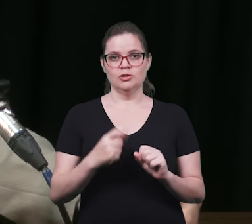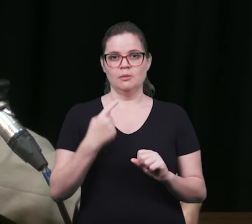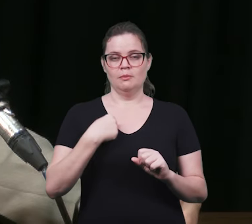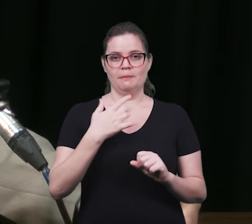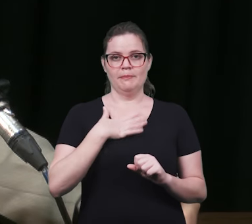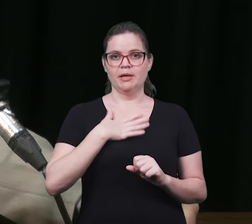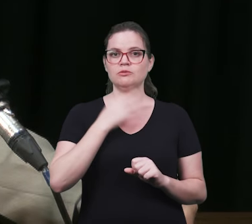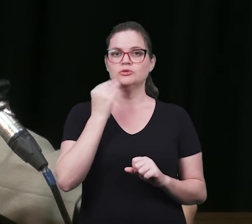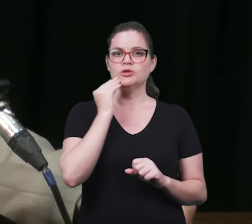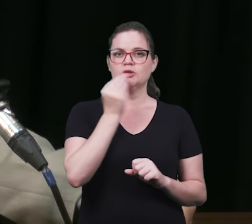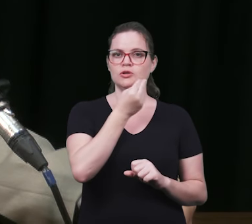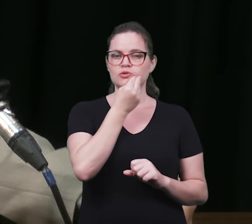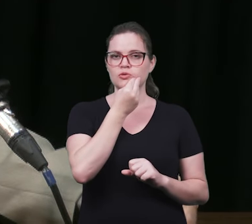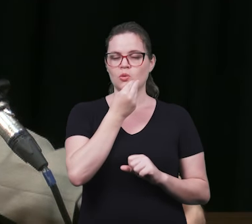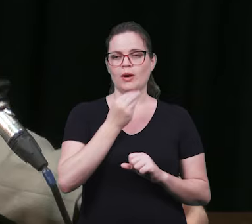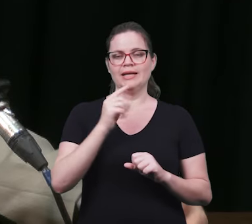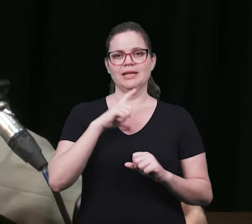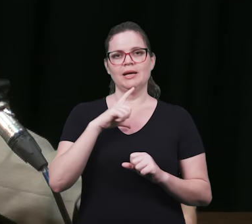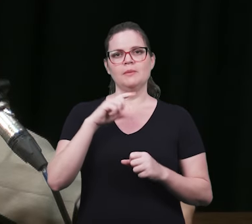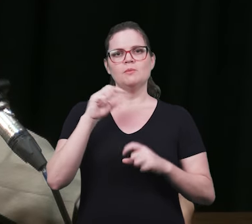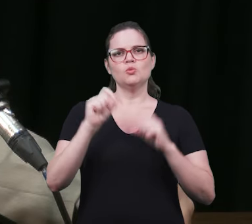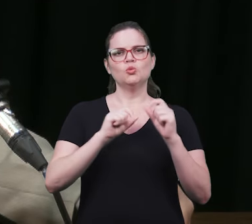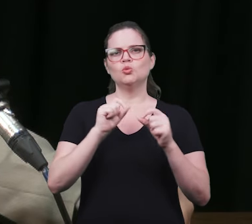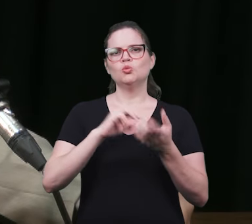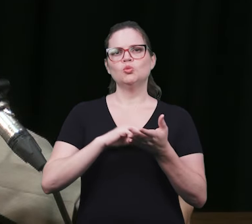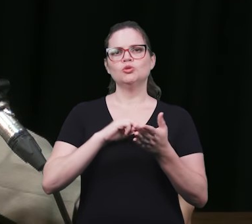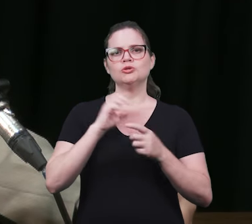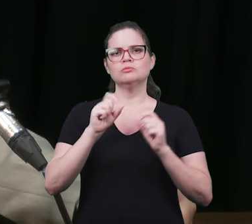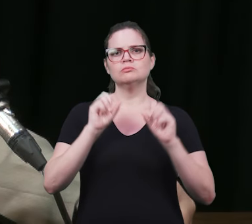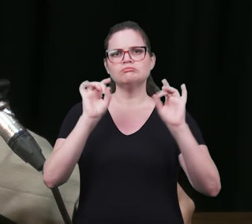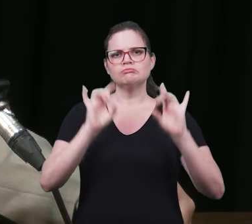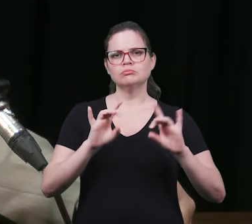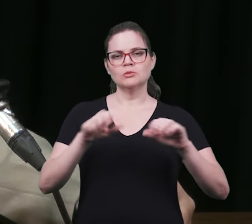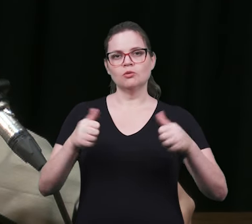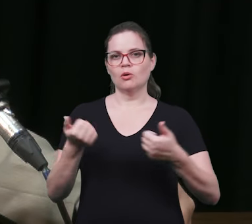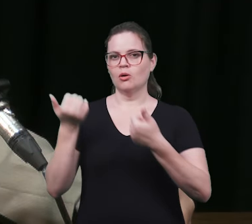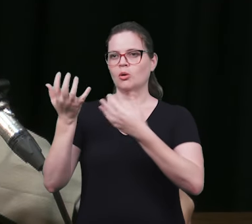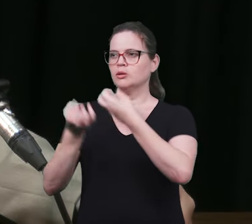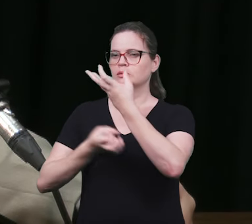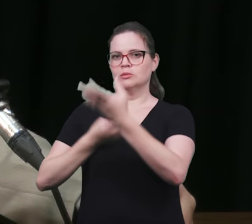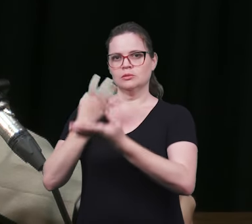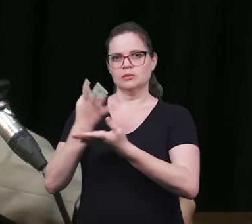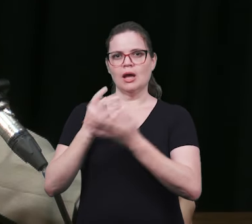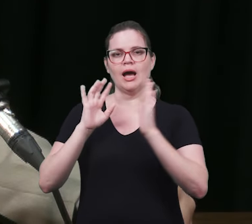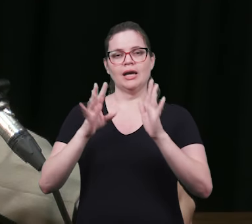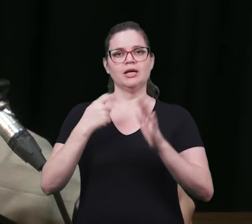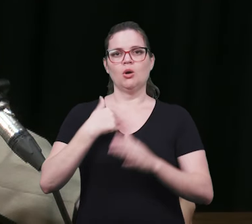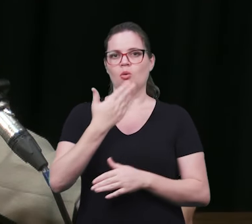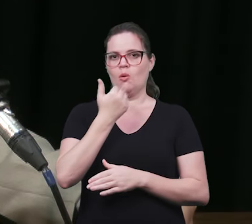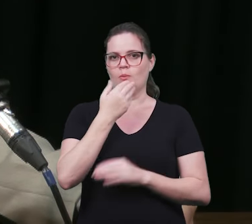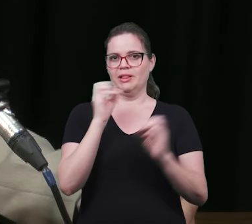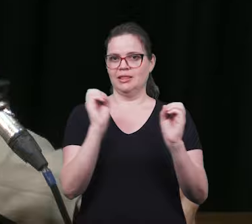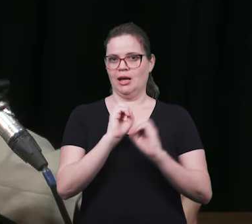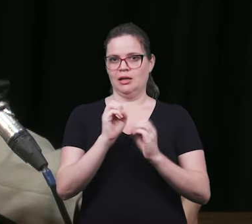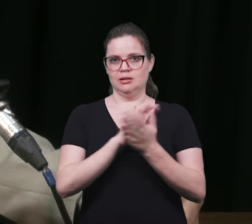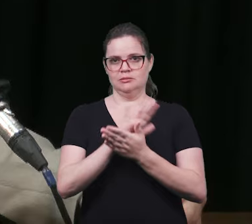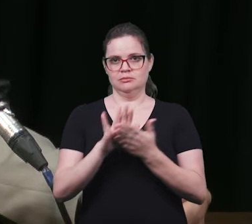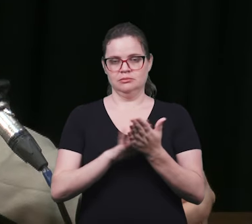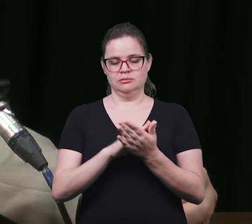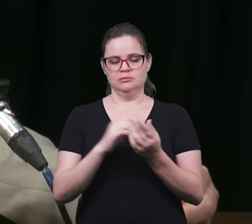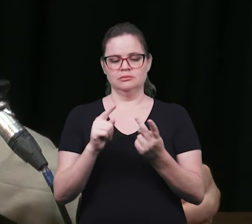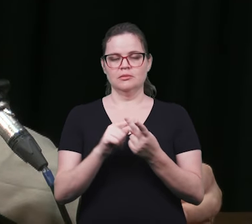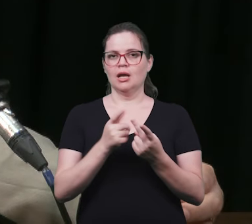uma necessidade, por um motivo específico, e ali ele faz abstinência, tanto aquilo que